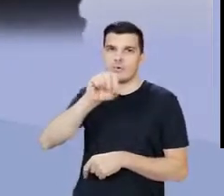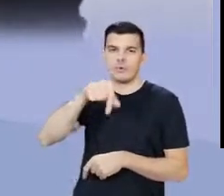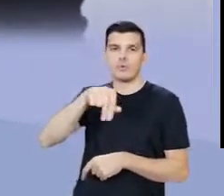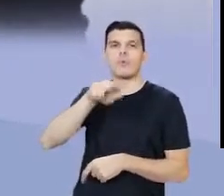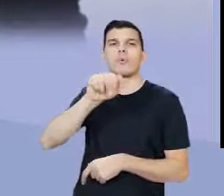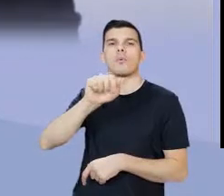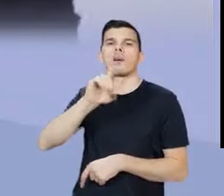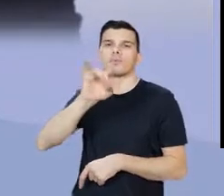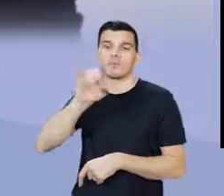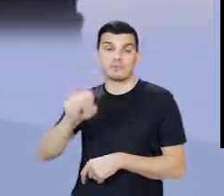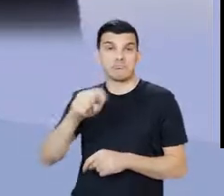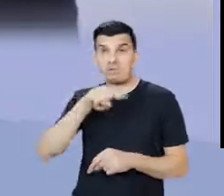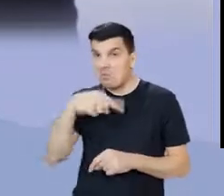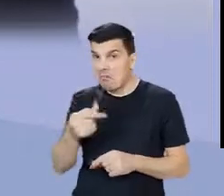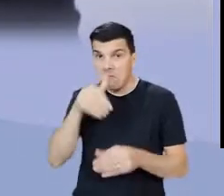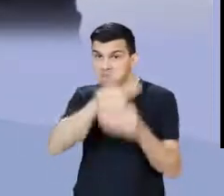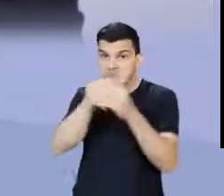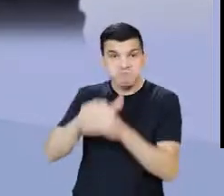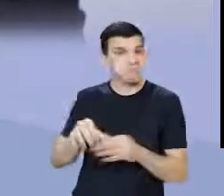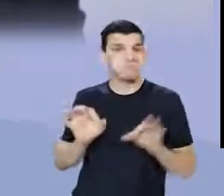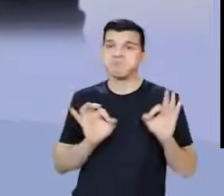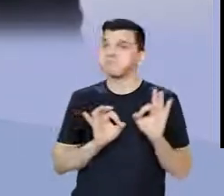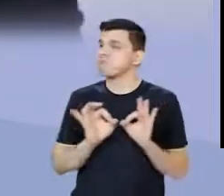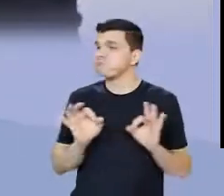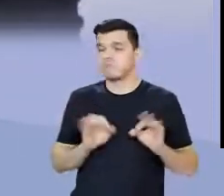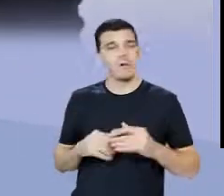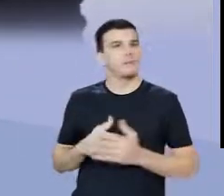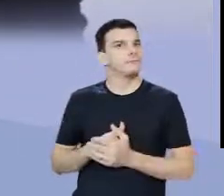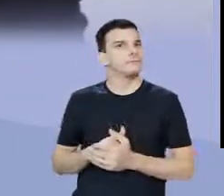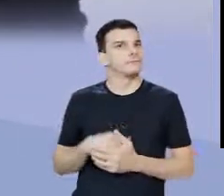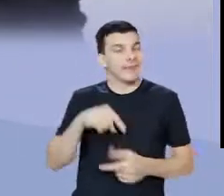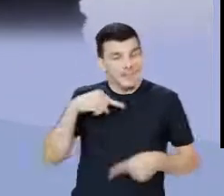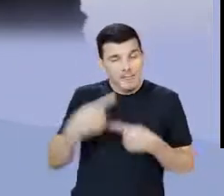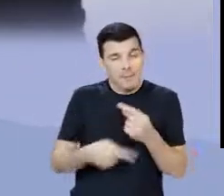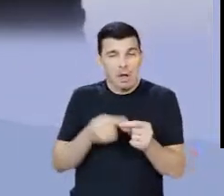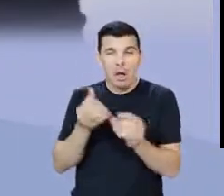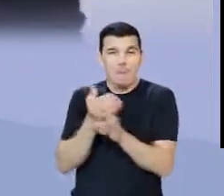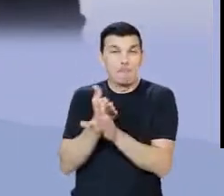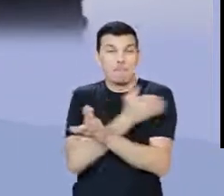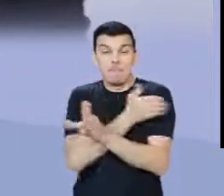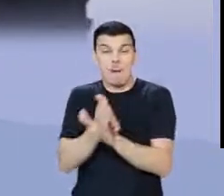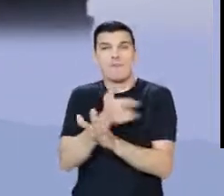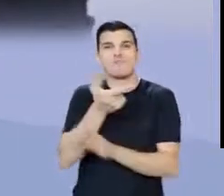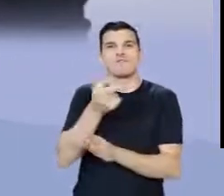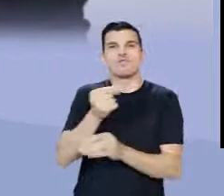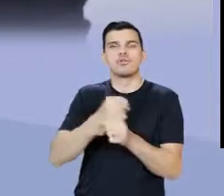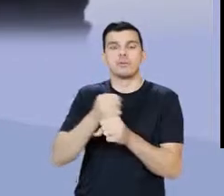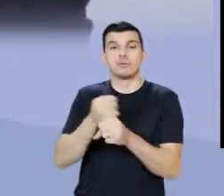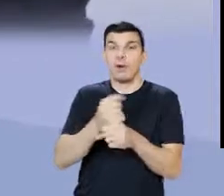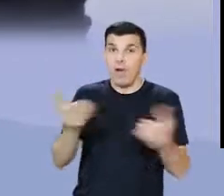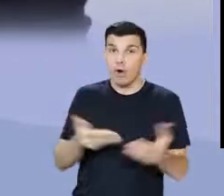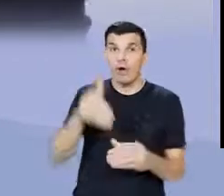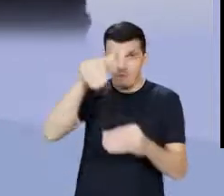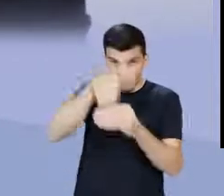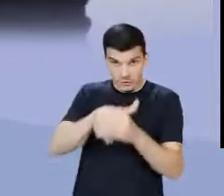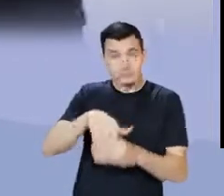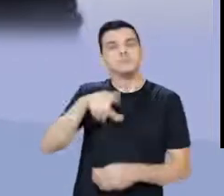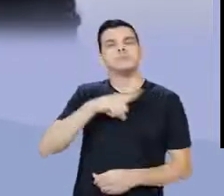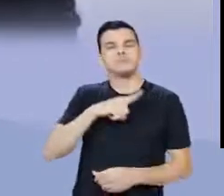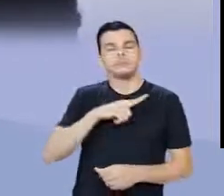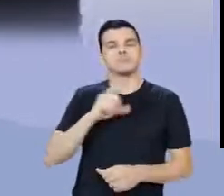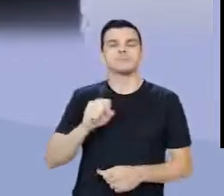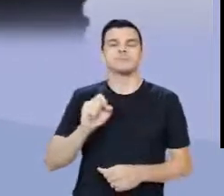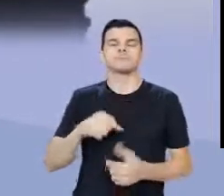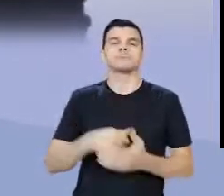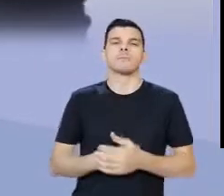Silva Quadros. Depois disso, não teve mais eleições para o Executivo Federal. Então, depois de mais de 20 anos, você vai ter eleições